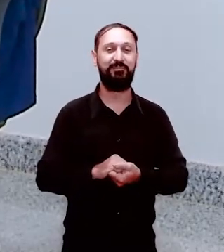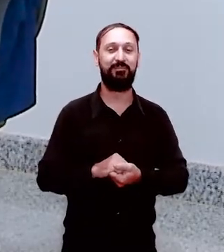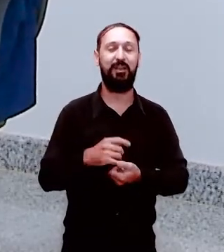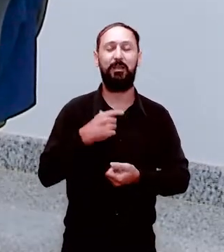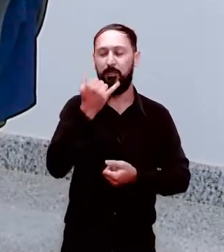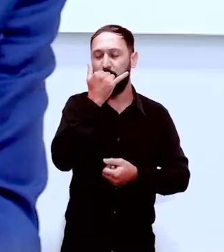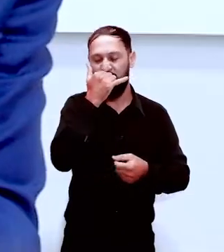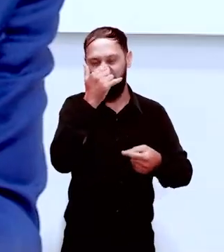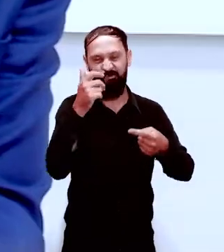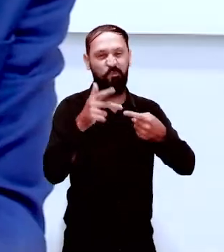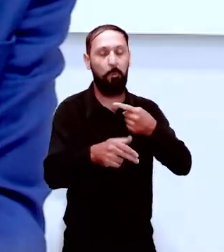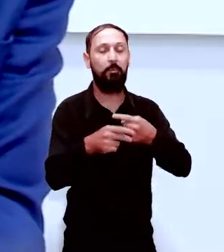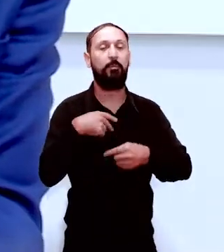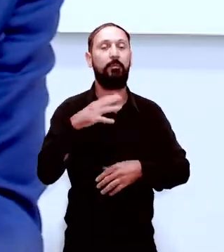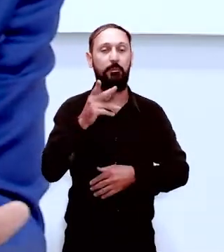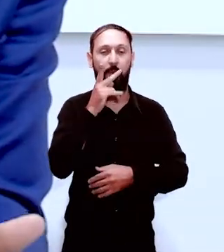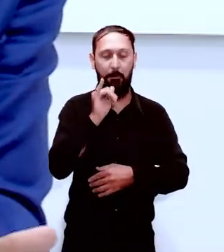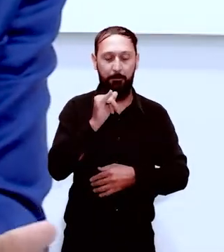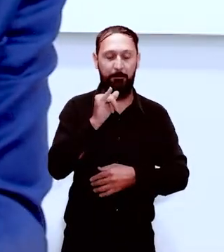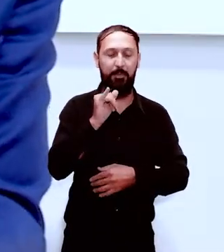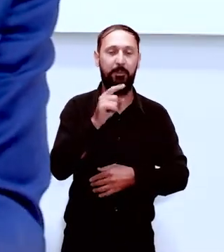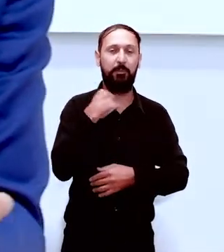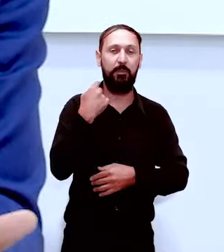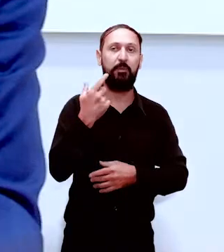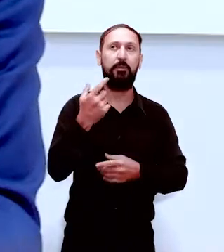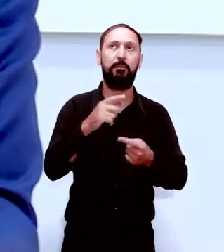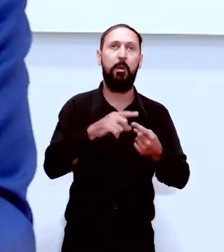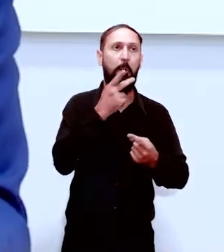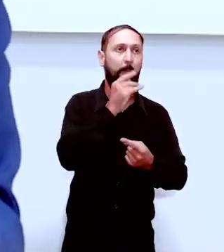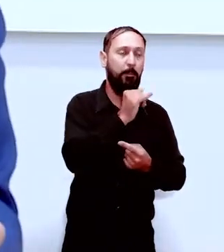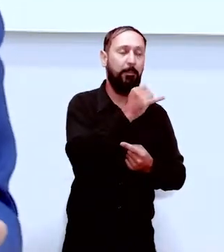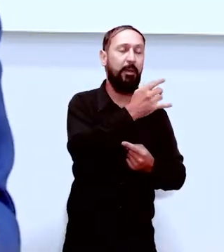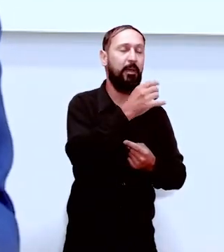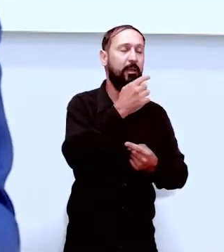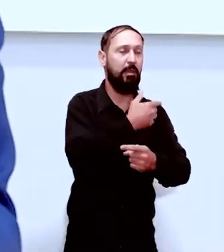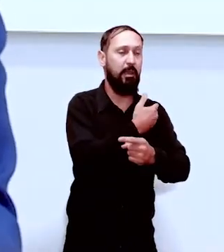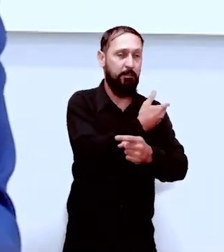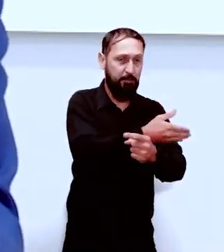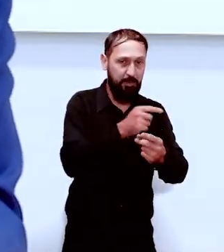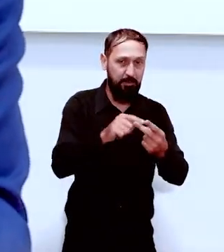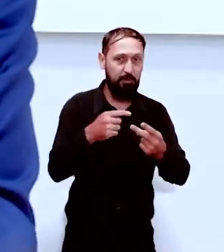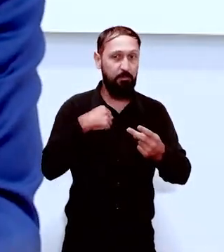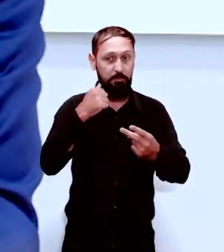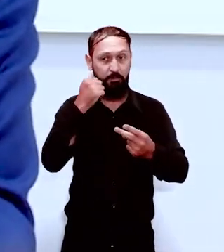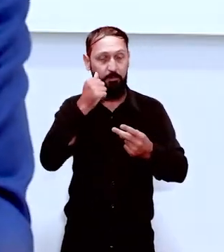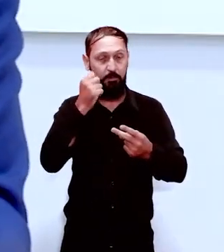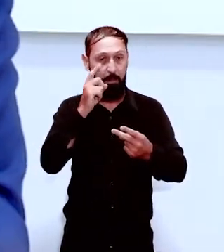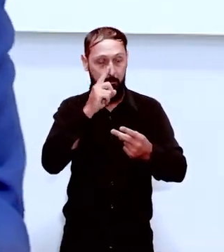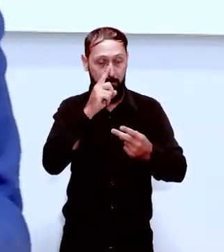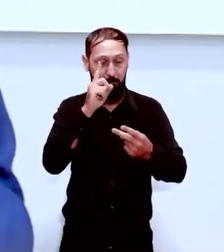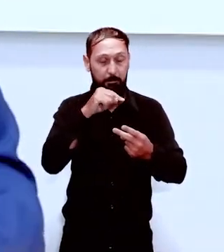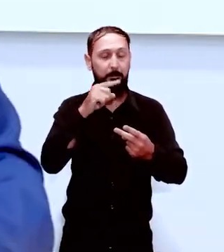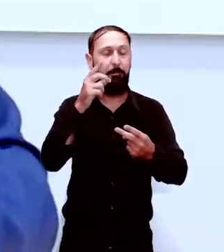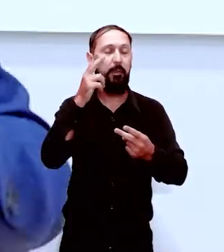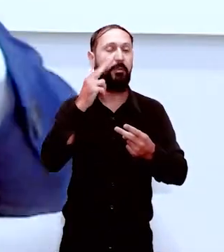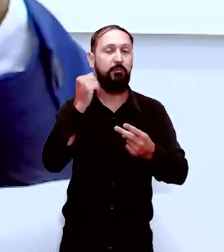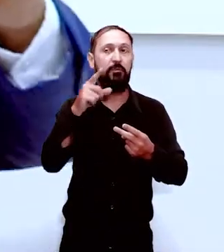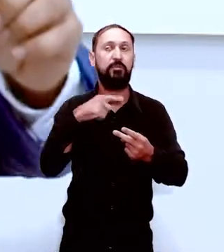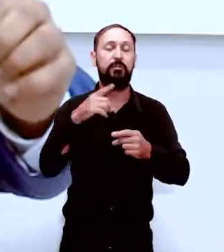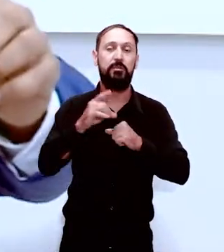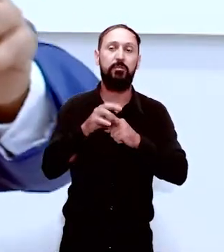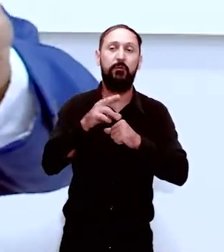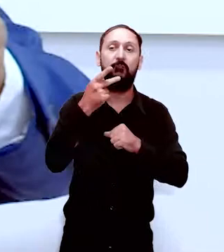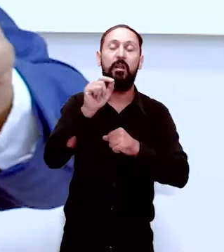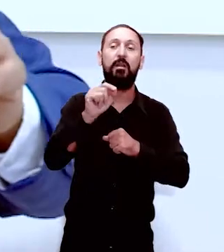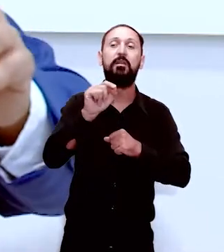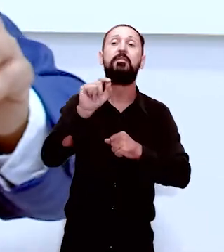até tinha que te interromper. O meu pai, já falecido também, meu pai era branco, minha mãe é negra, está viva, e meu pai me dizia, quando você se formar, vai ser